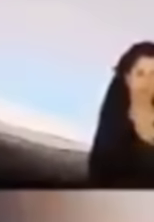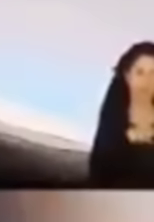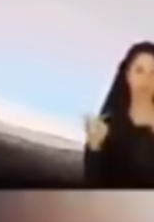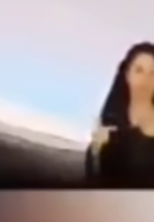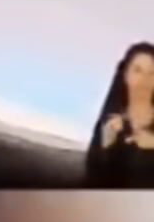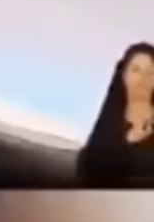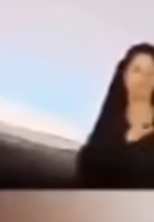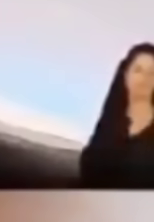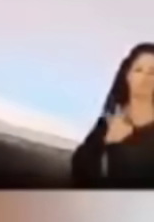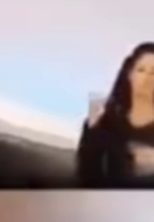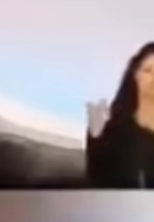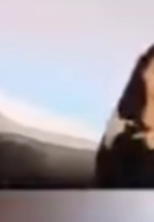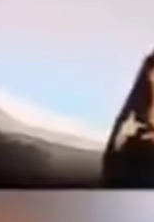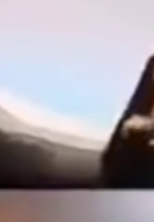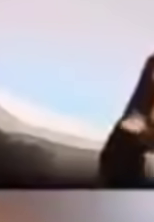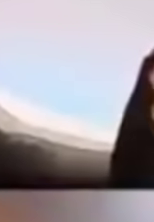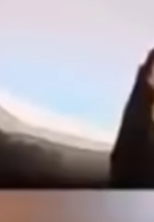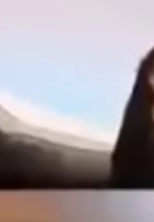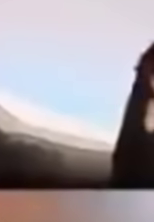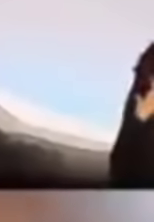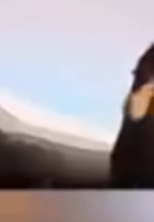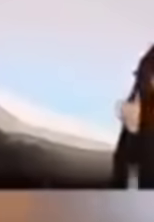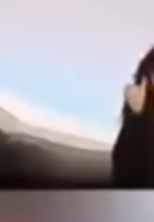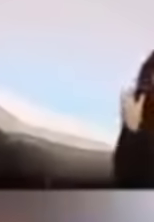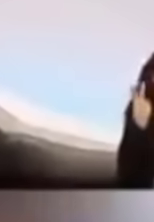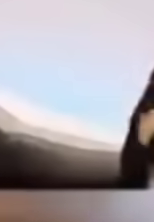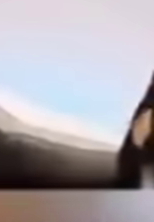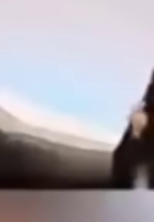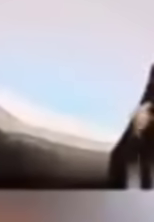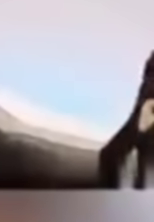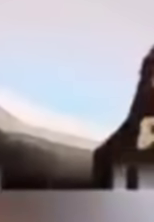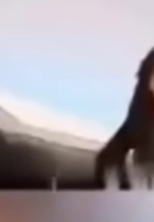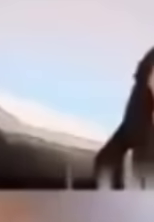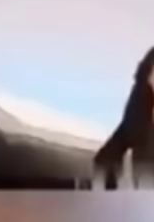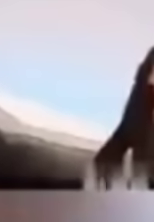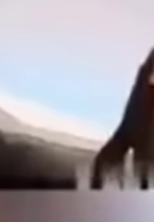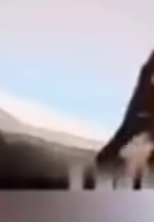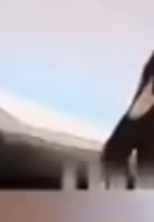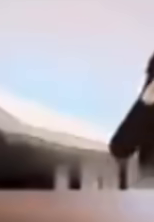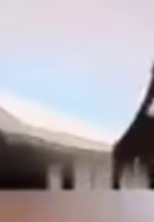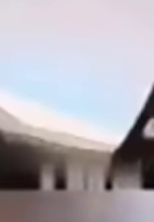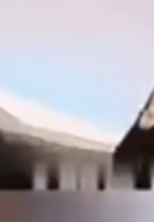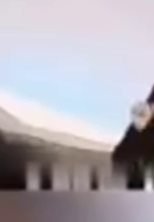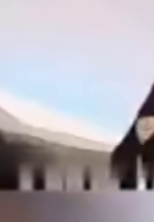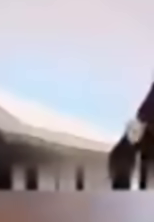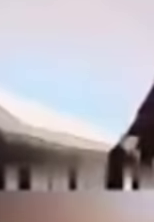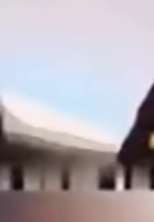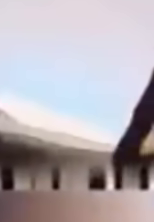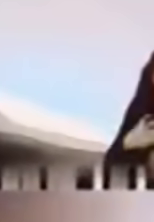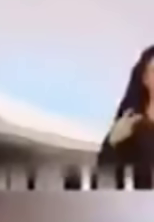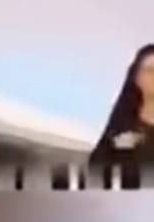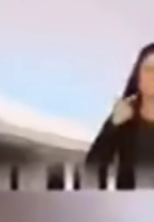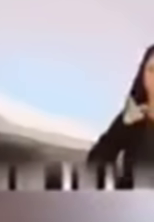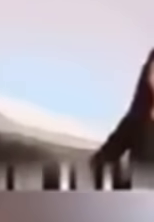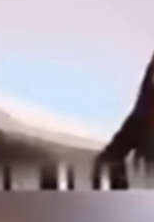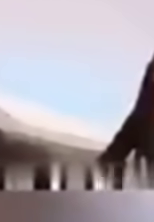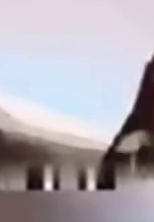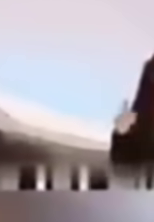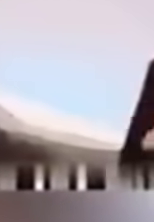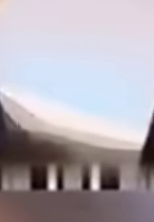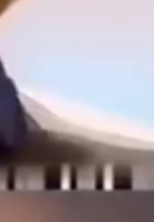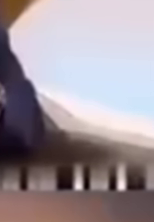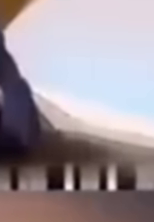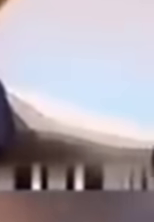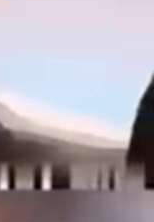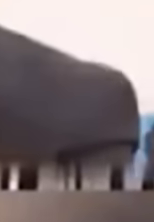de comunicação e que passa pelos valores da polícia. De eficiência, ética, integridade, inovação e imparcialidade. Esses são os nossos valores que